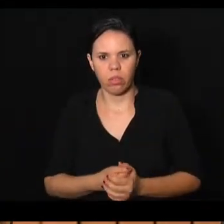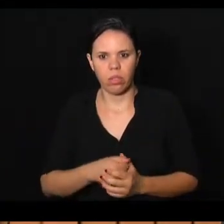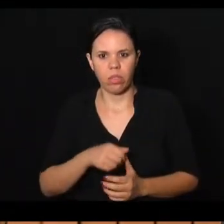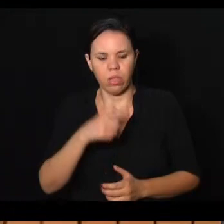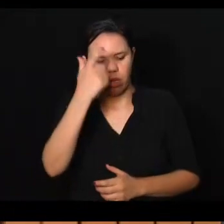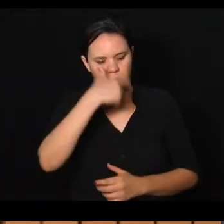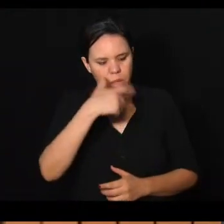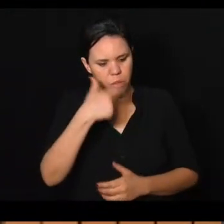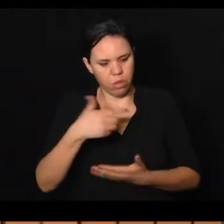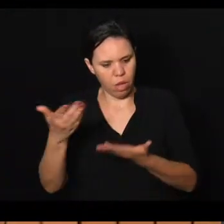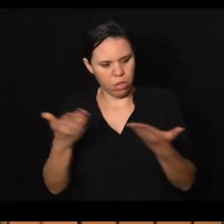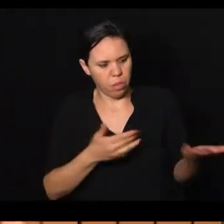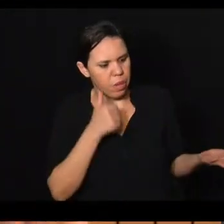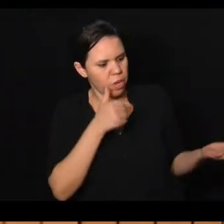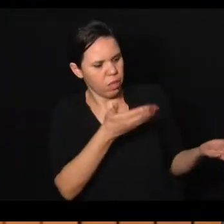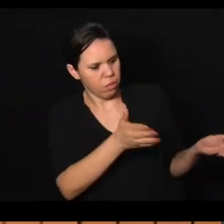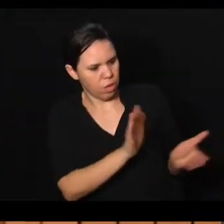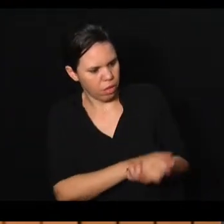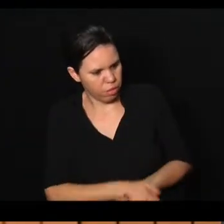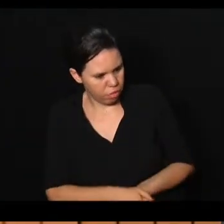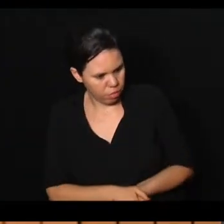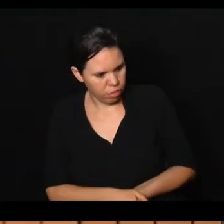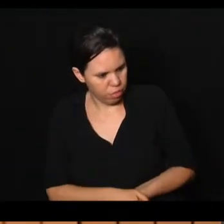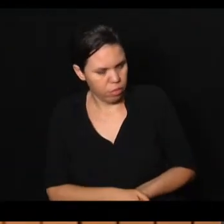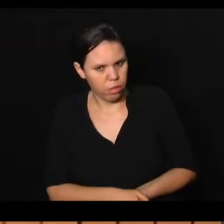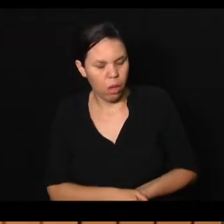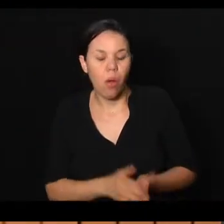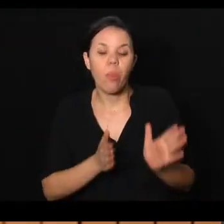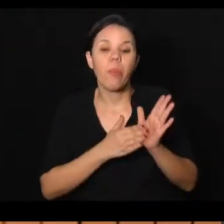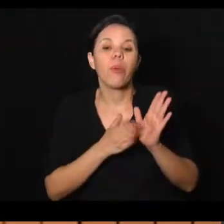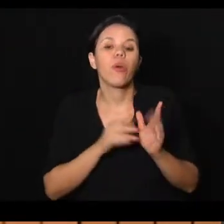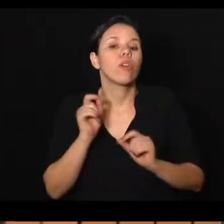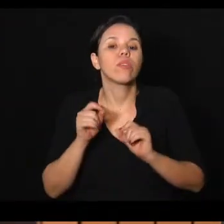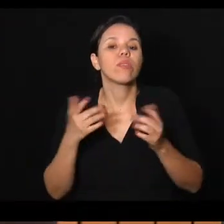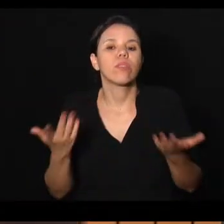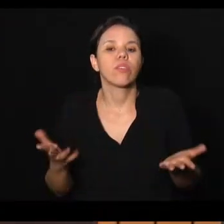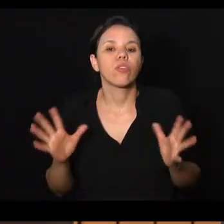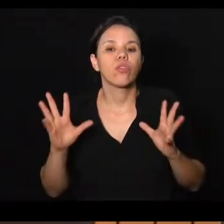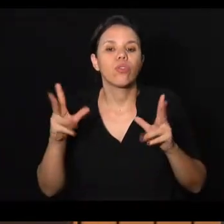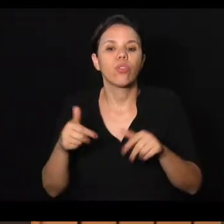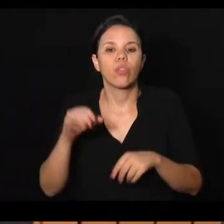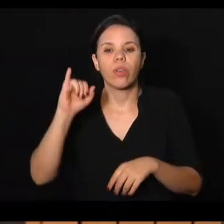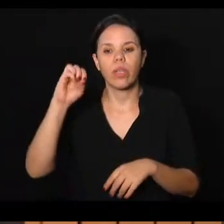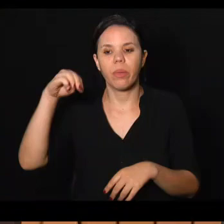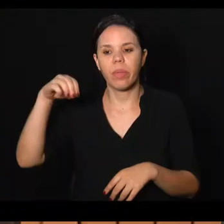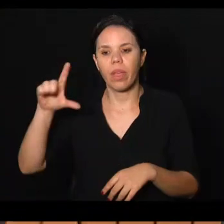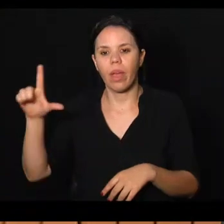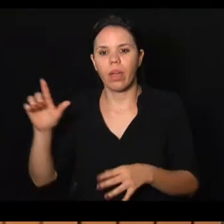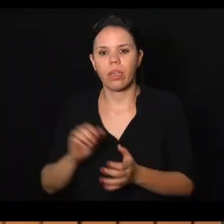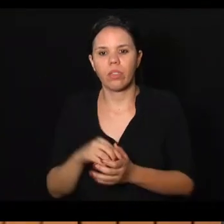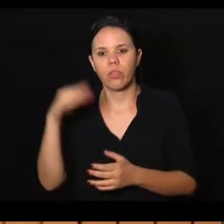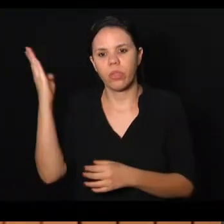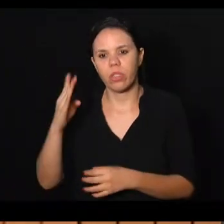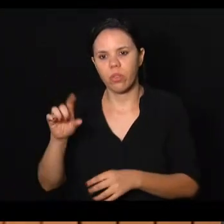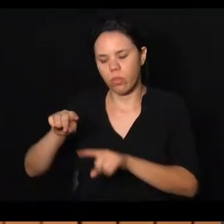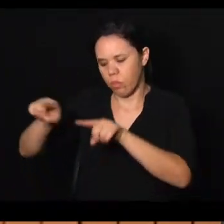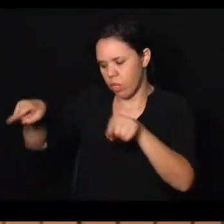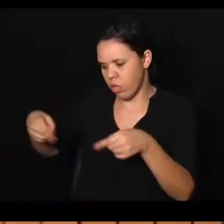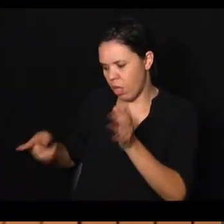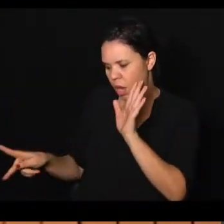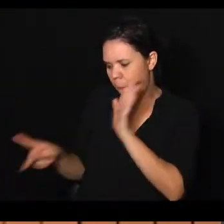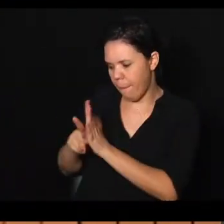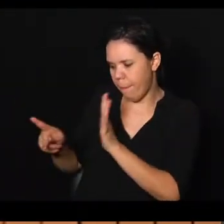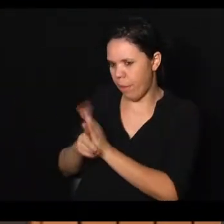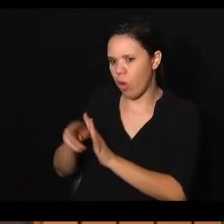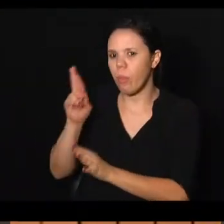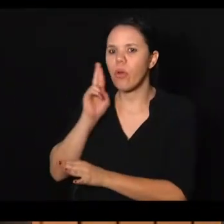estão recebendo essas mulheres? Estamos vindo com uma proposta de, em todo o ML do Brasil, ter uma sala